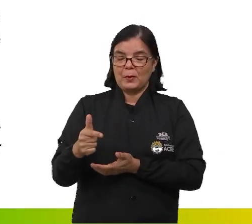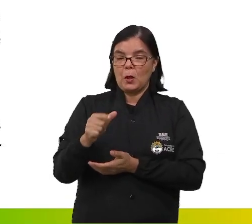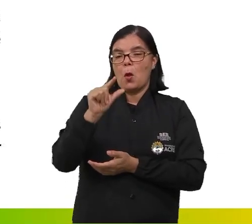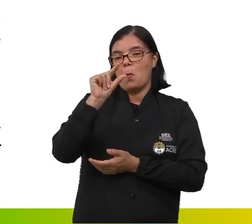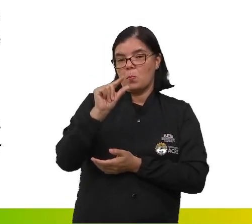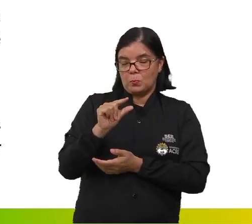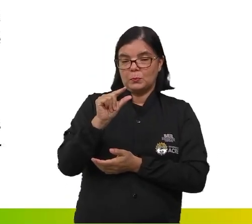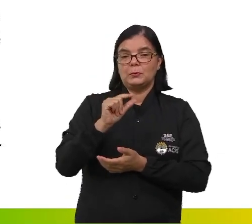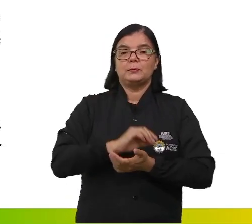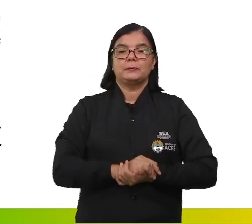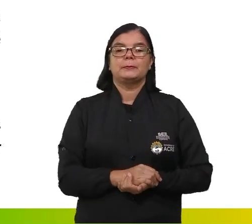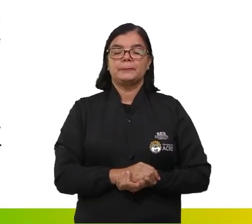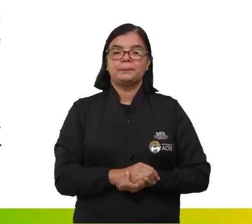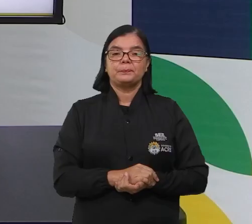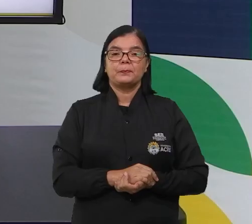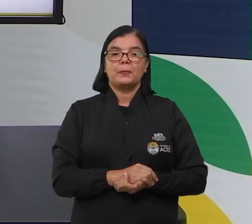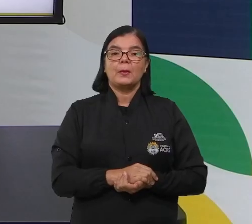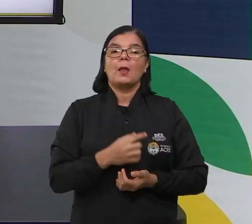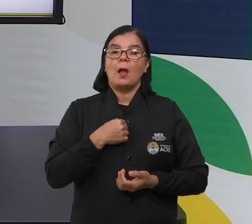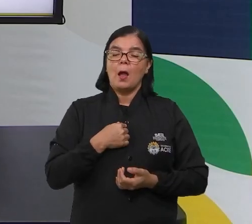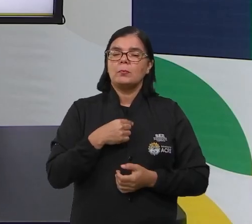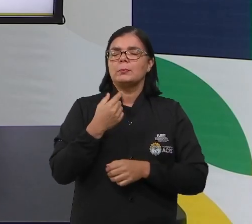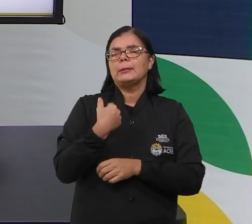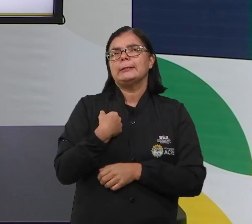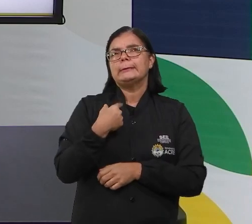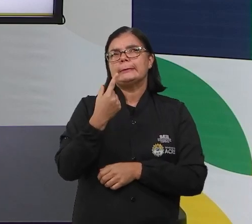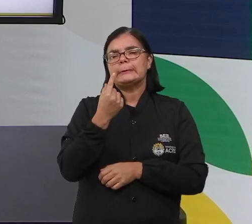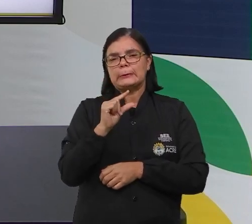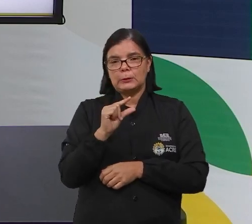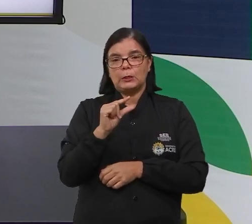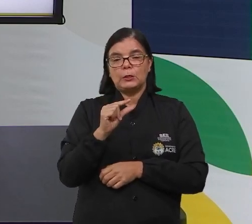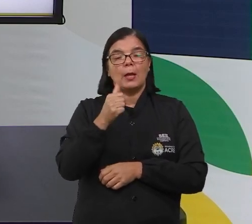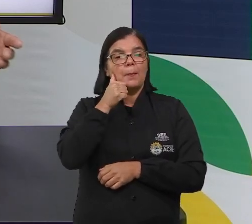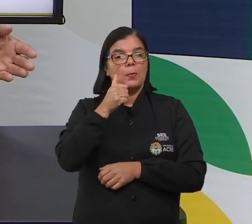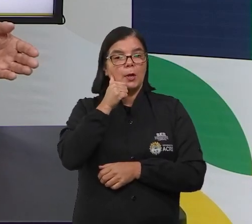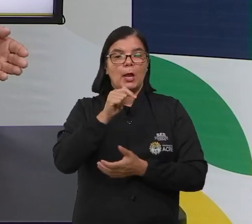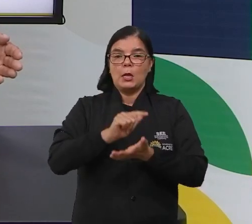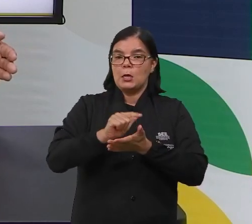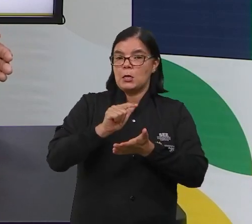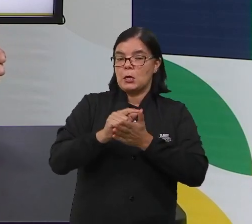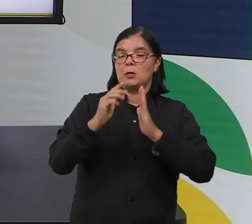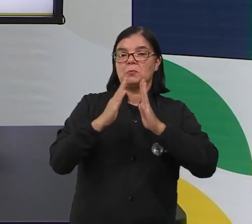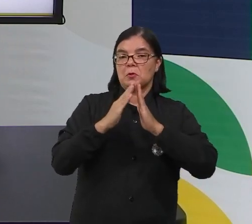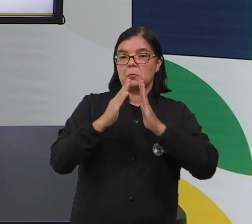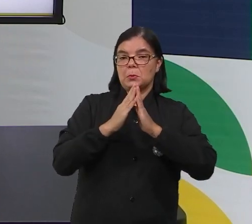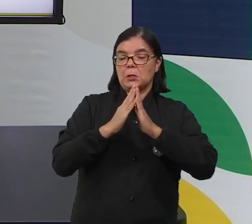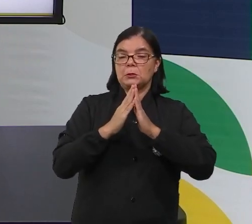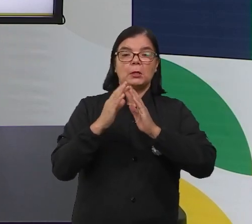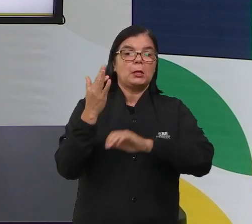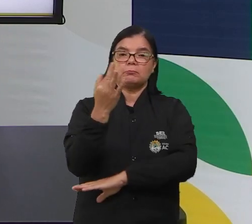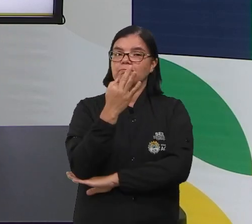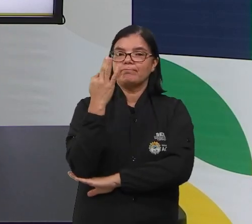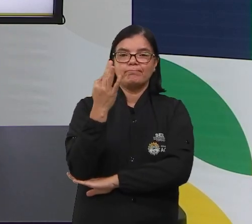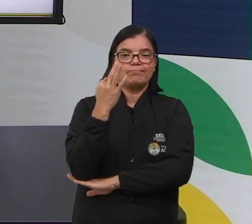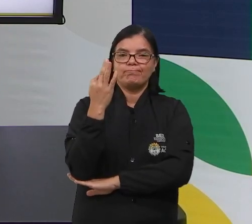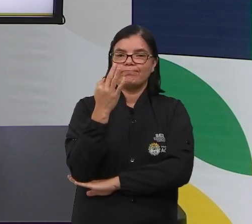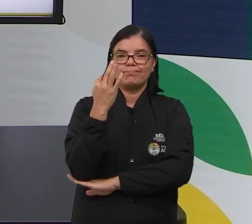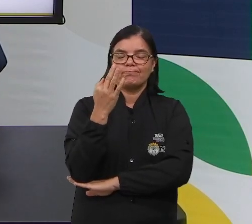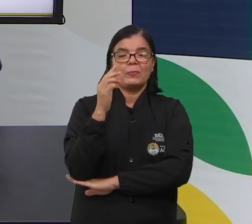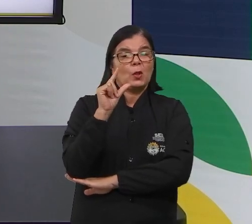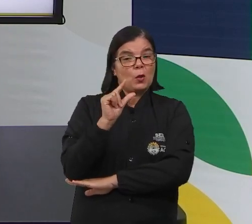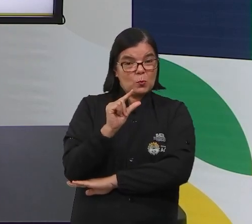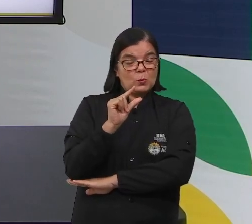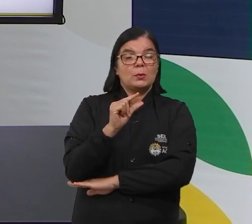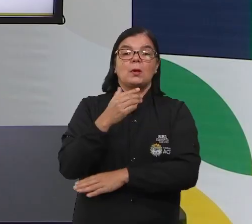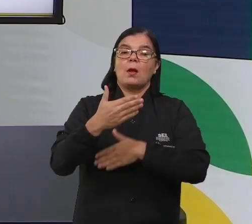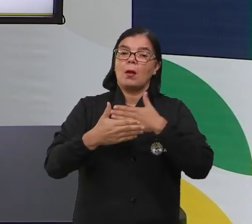pouca estabilidade. Há bem pouco tempo, a empregada doméstica nem era um trabalho formalizado. Há bem pouco tempo é